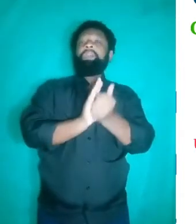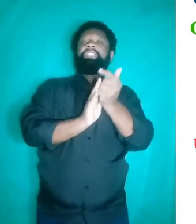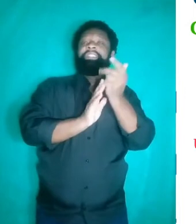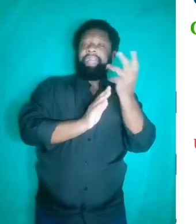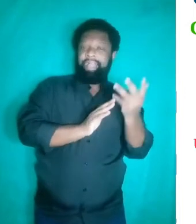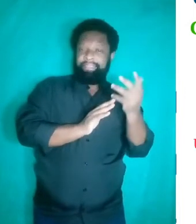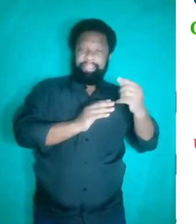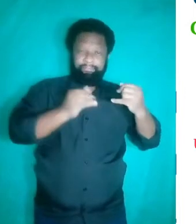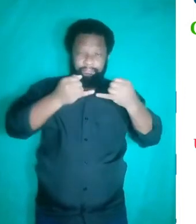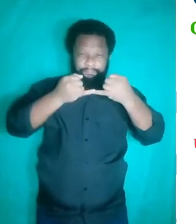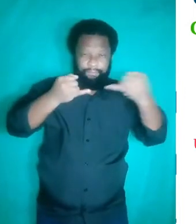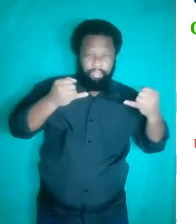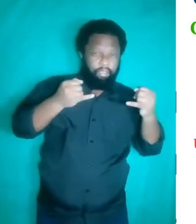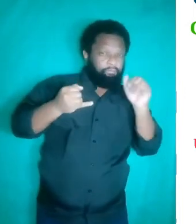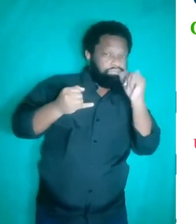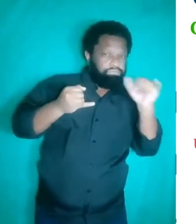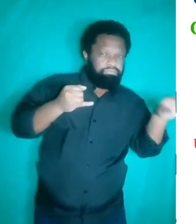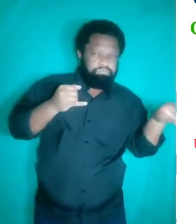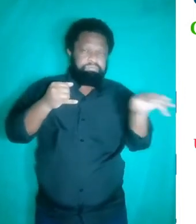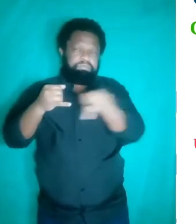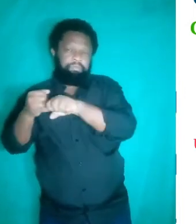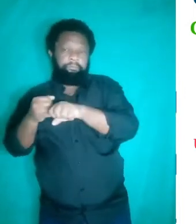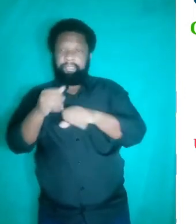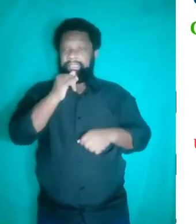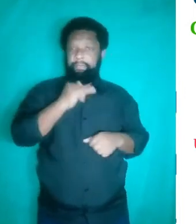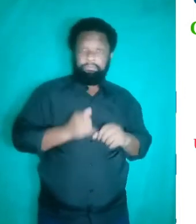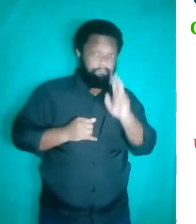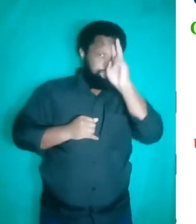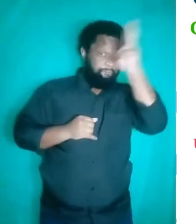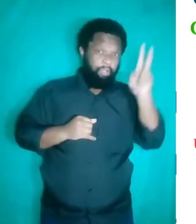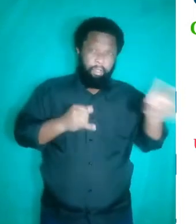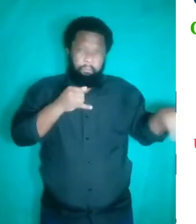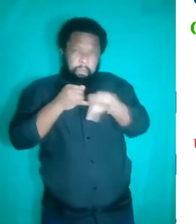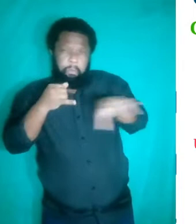carga que passa no fio em um determinado tempo. Então, uma corrente muito alta